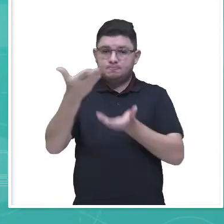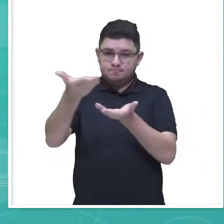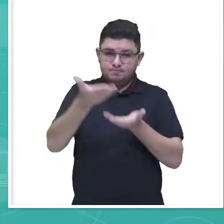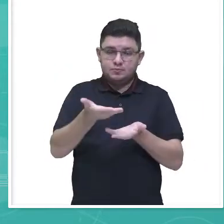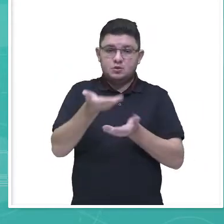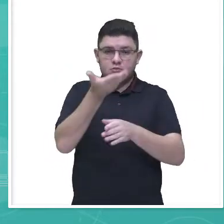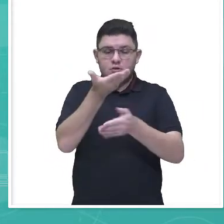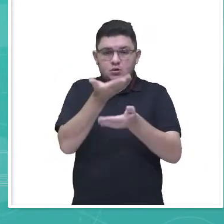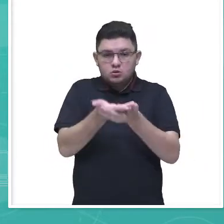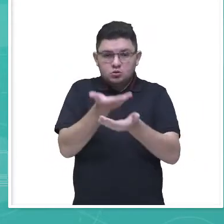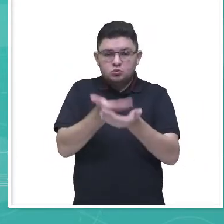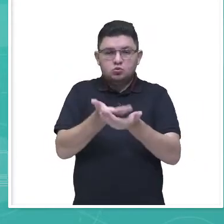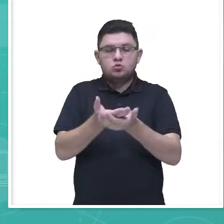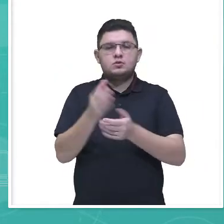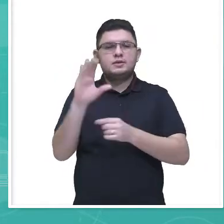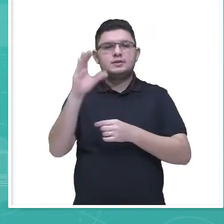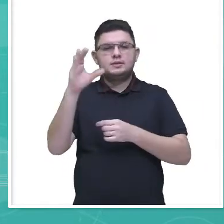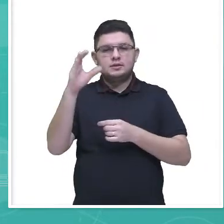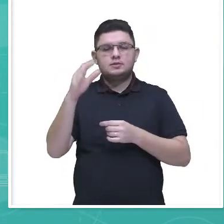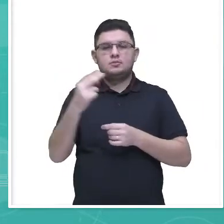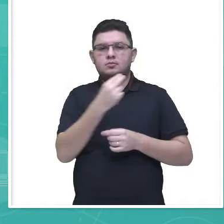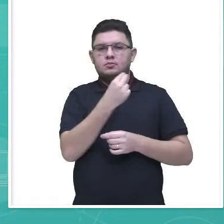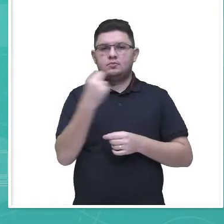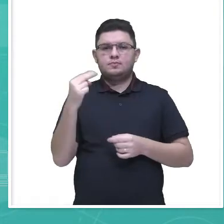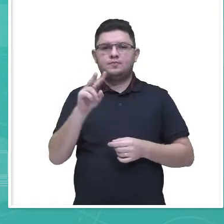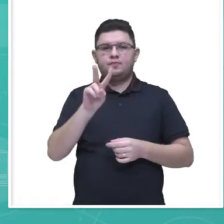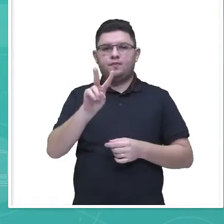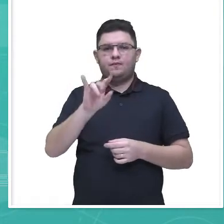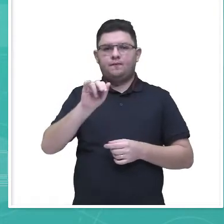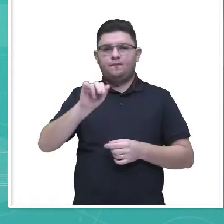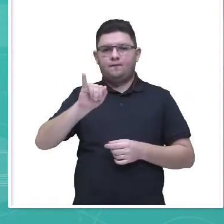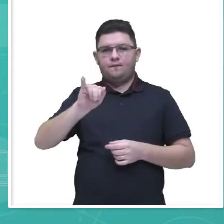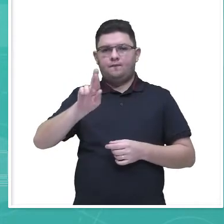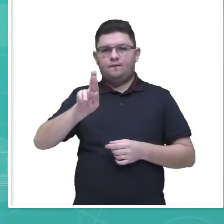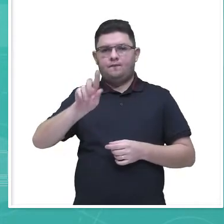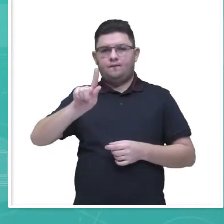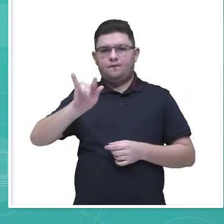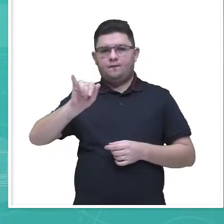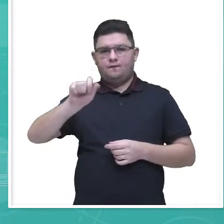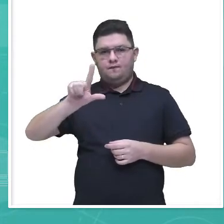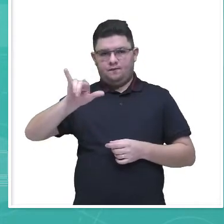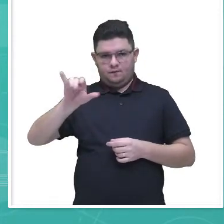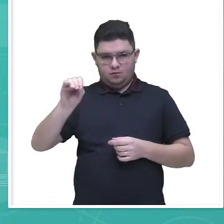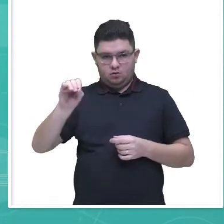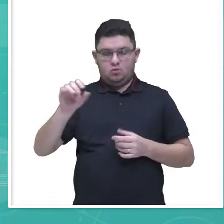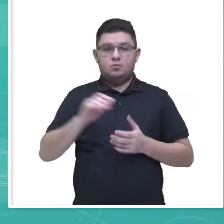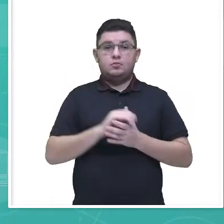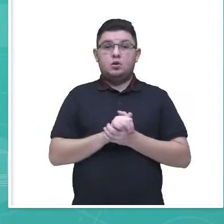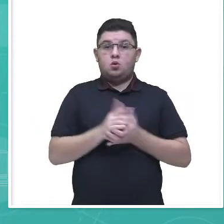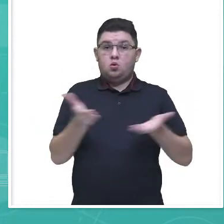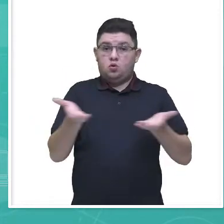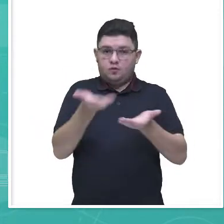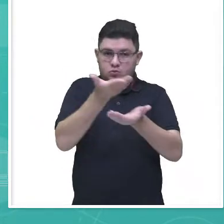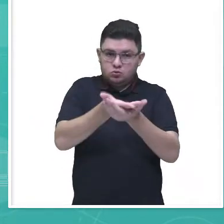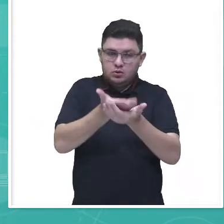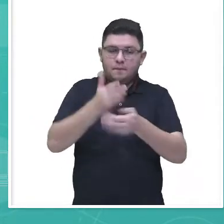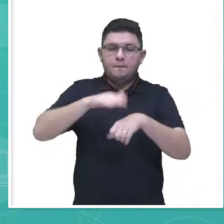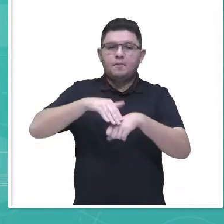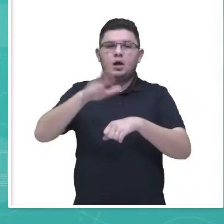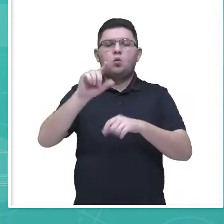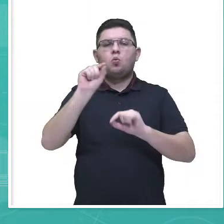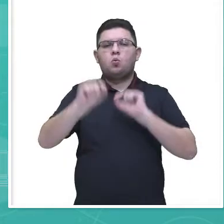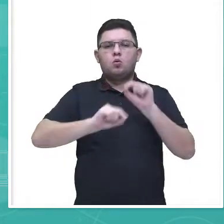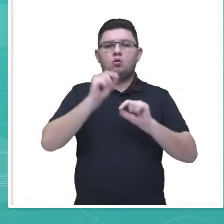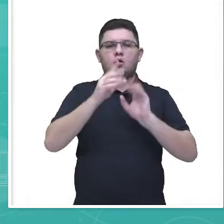na nossa aula de hoje a gente vai estudar ainda um pouco mais, dos conteúdos ali de ciências. Lembrando que a gente está estudando ali conceitos